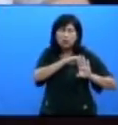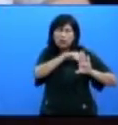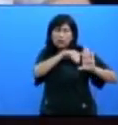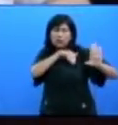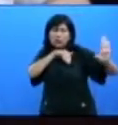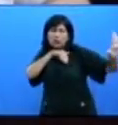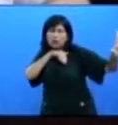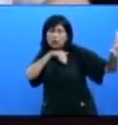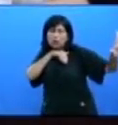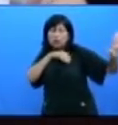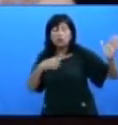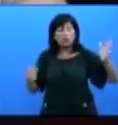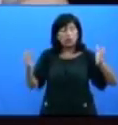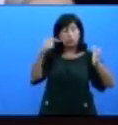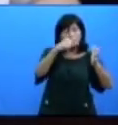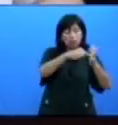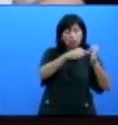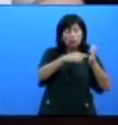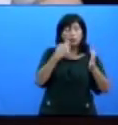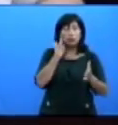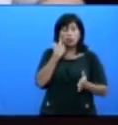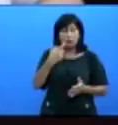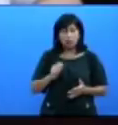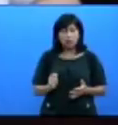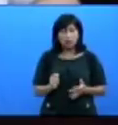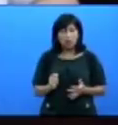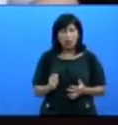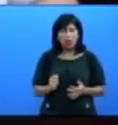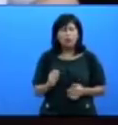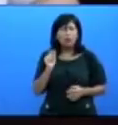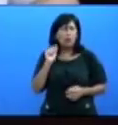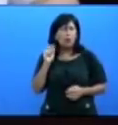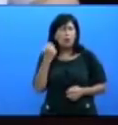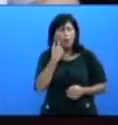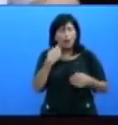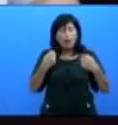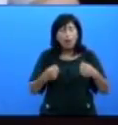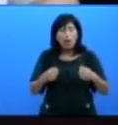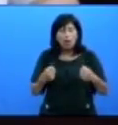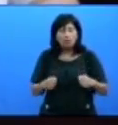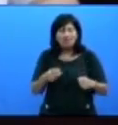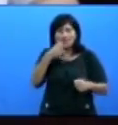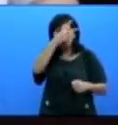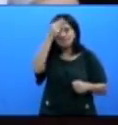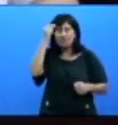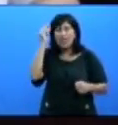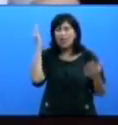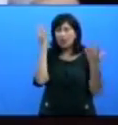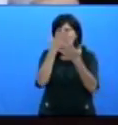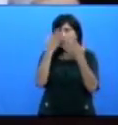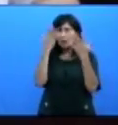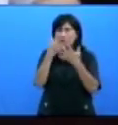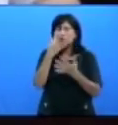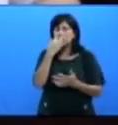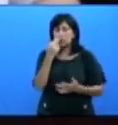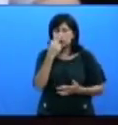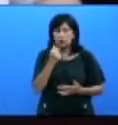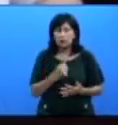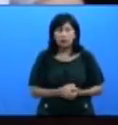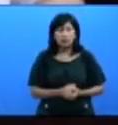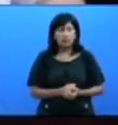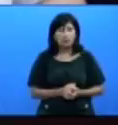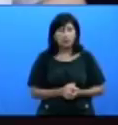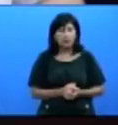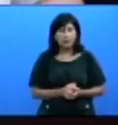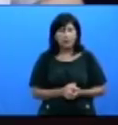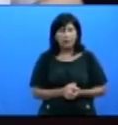seus próprios objetivos e das demandas, das necessidades da população de Araçatuba. Então, é nesse sentido,